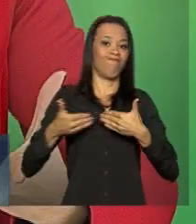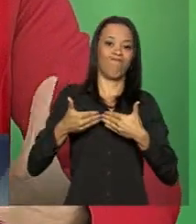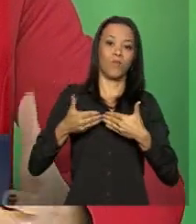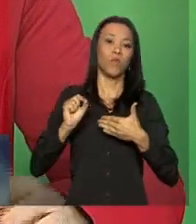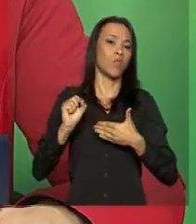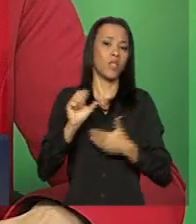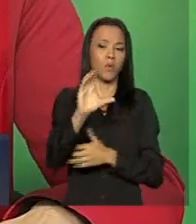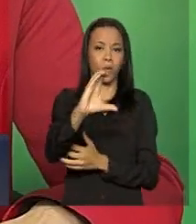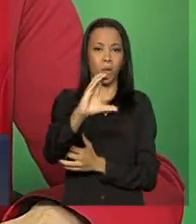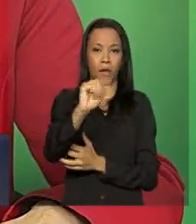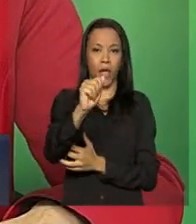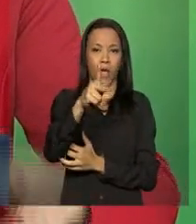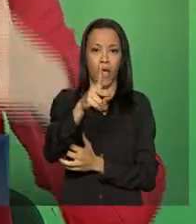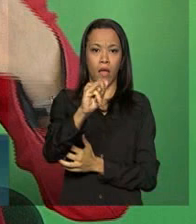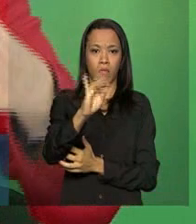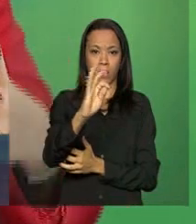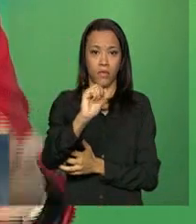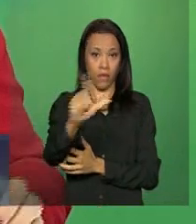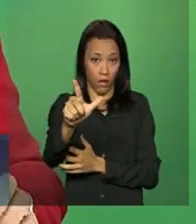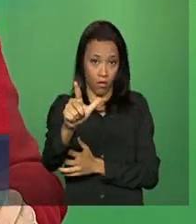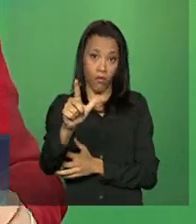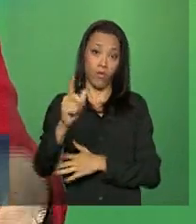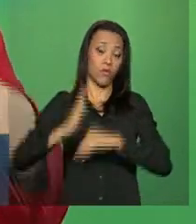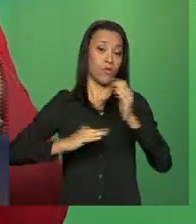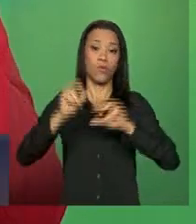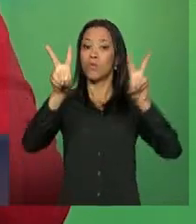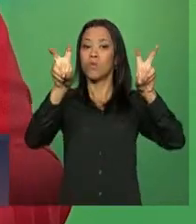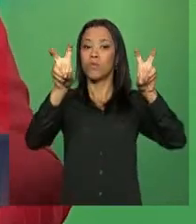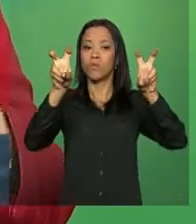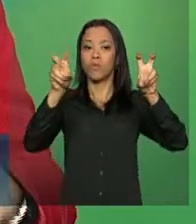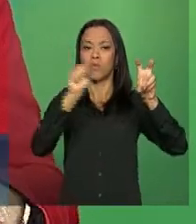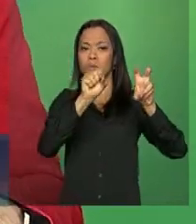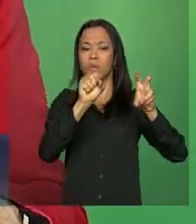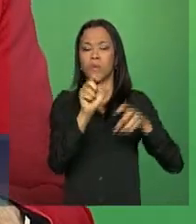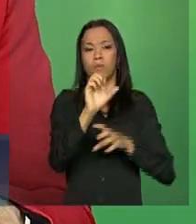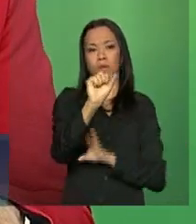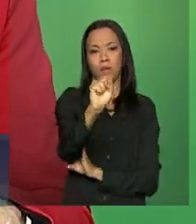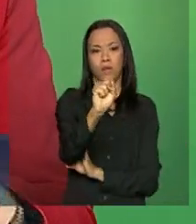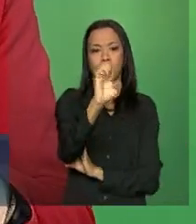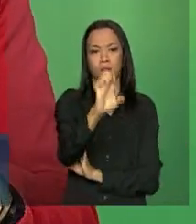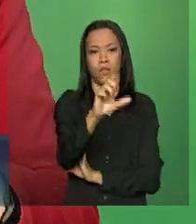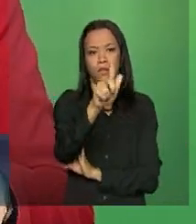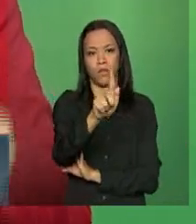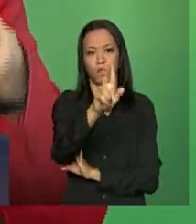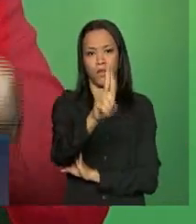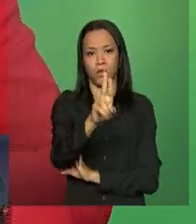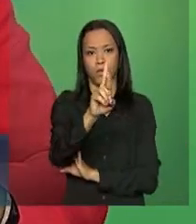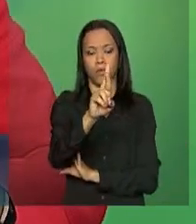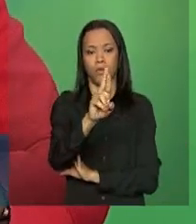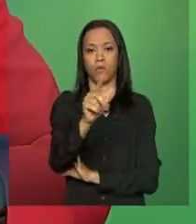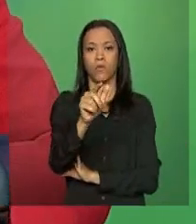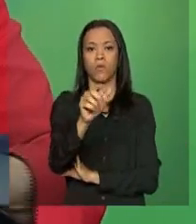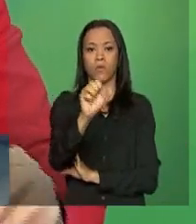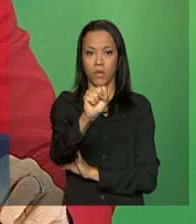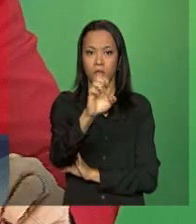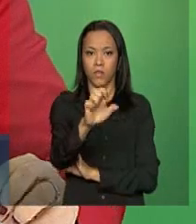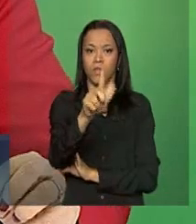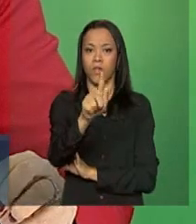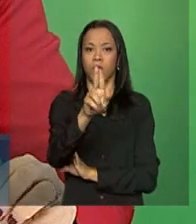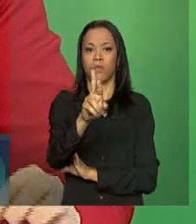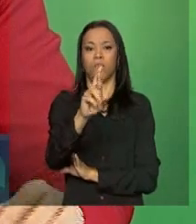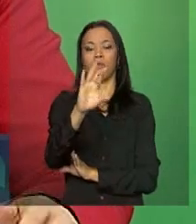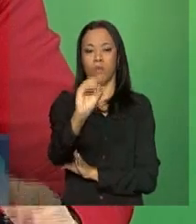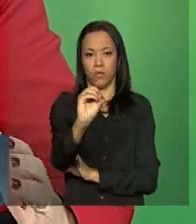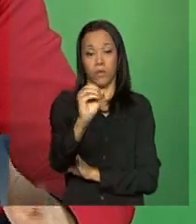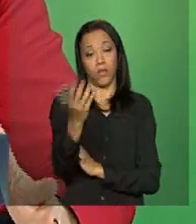relação ao negócio seguros. Então, a decisão tomada é essa, de a Caixa continua